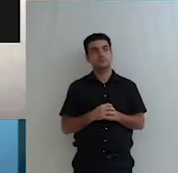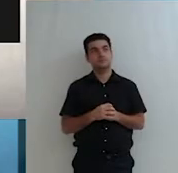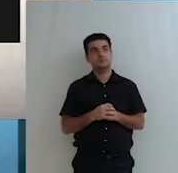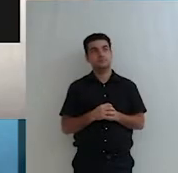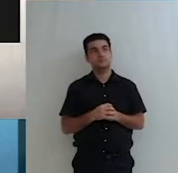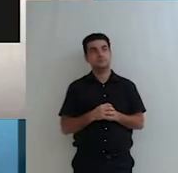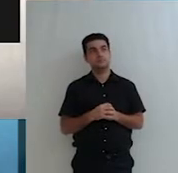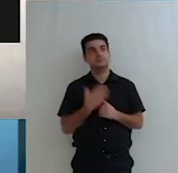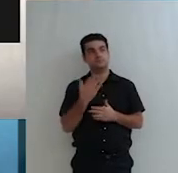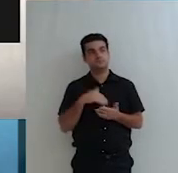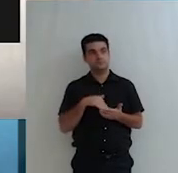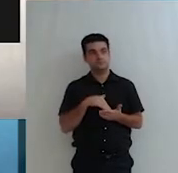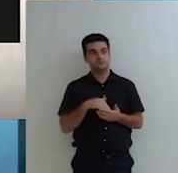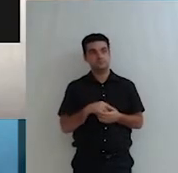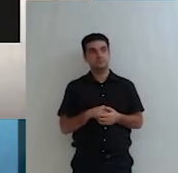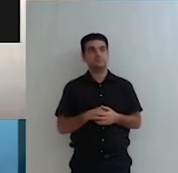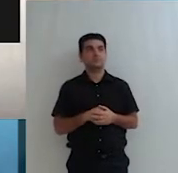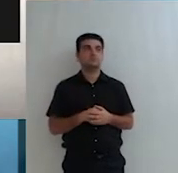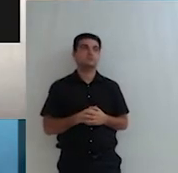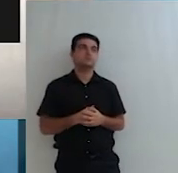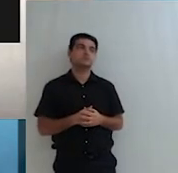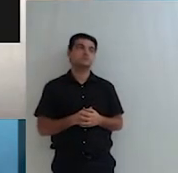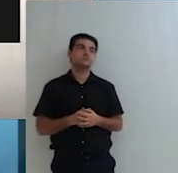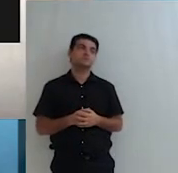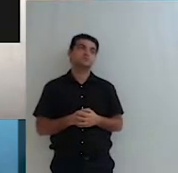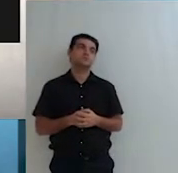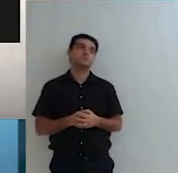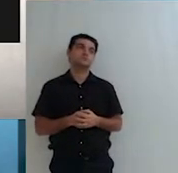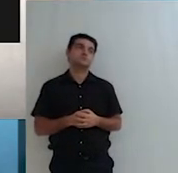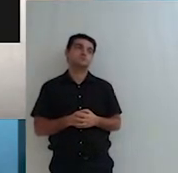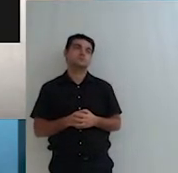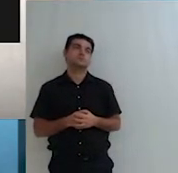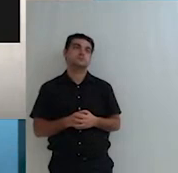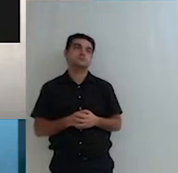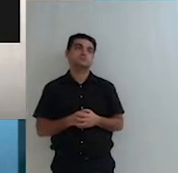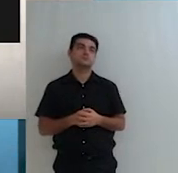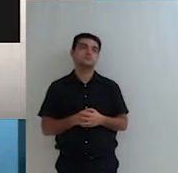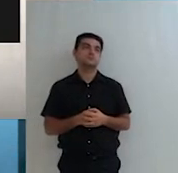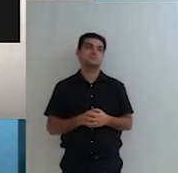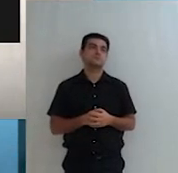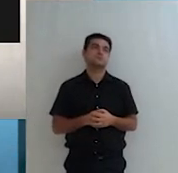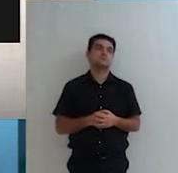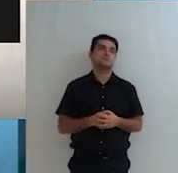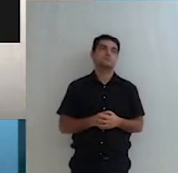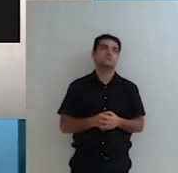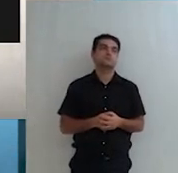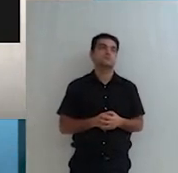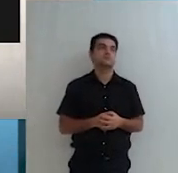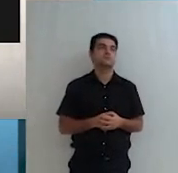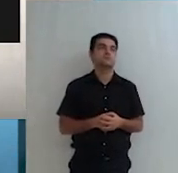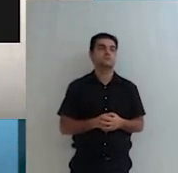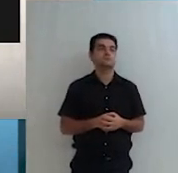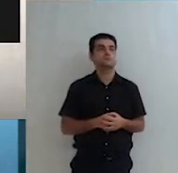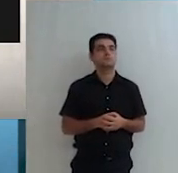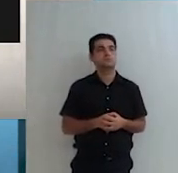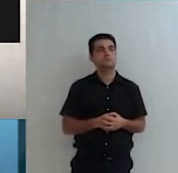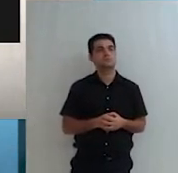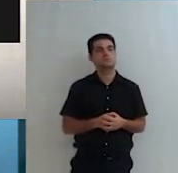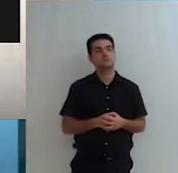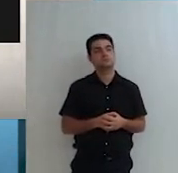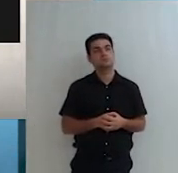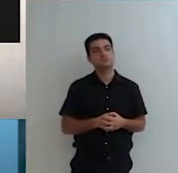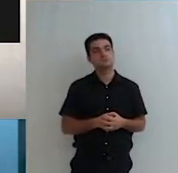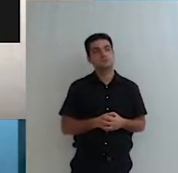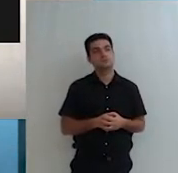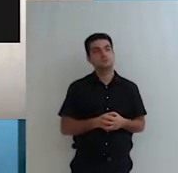o colegiado por falta de valor jurídico da prova anulou uma condenação baseada apenas na identificação da voz do réu